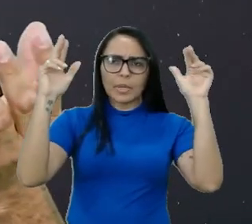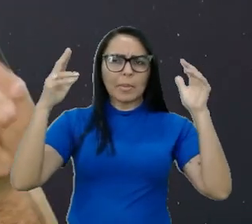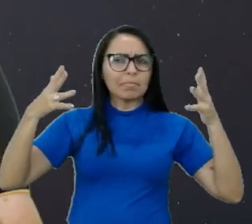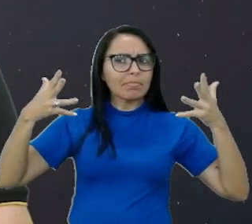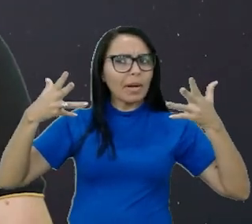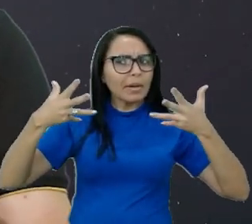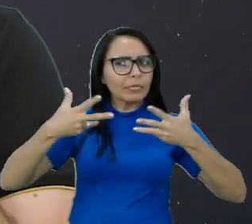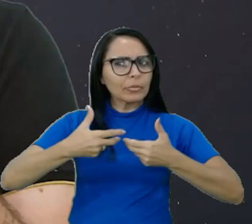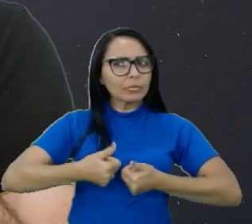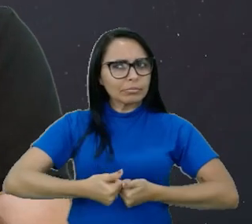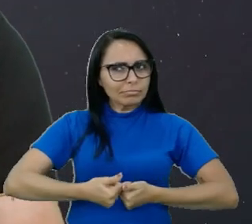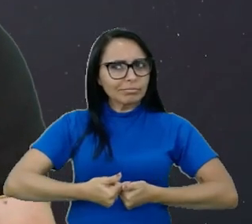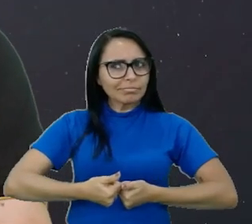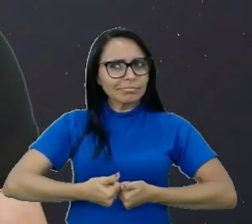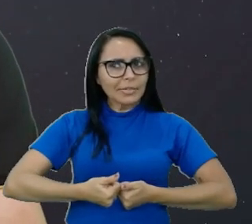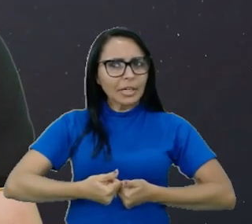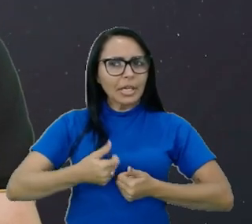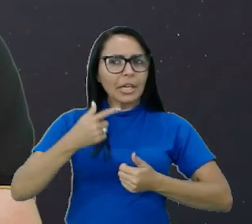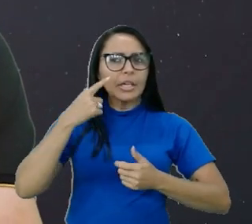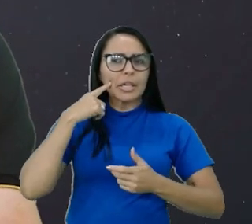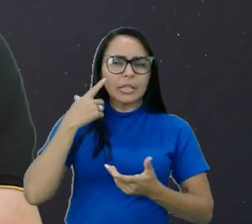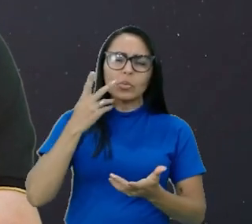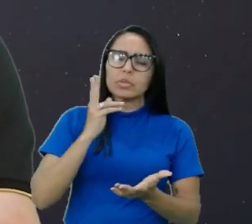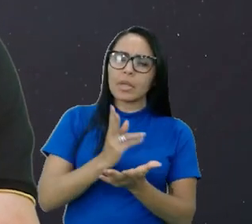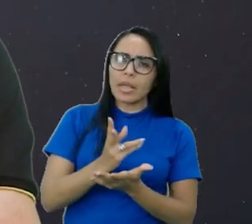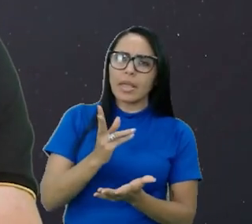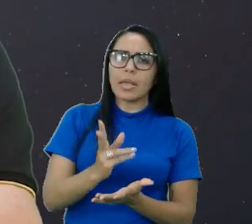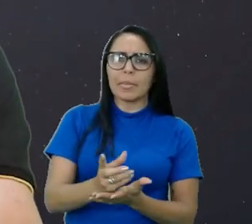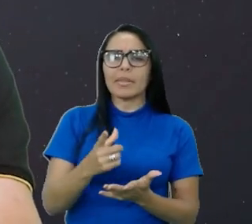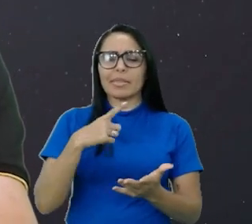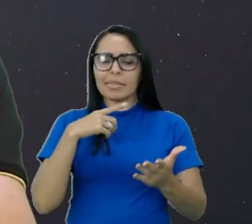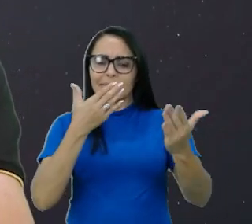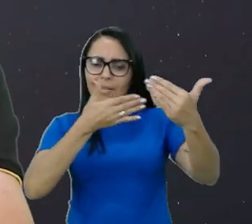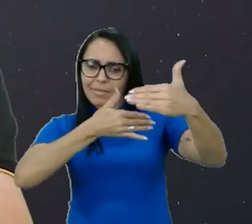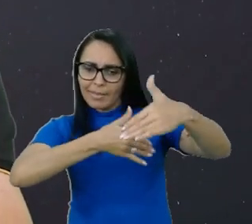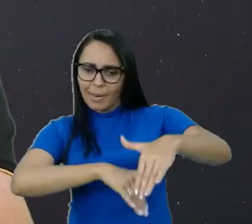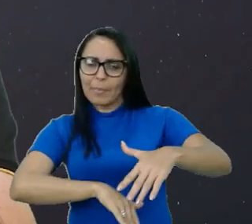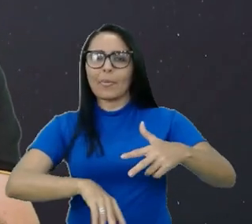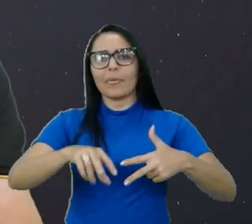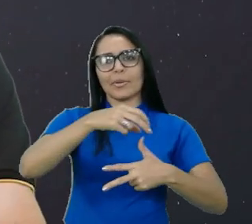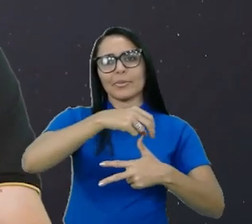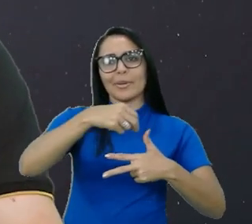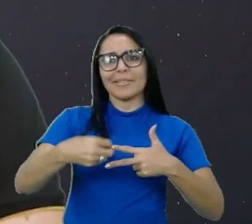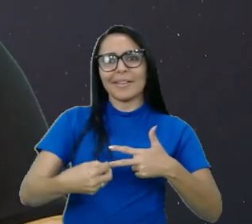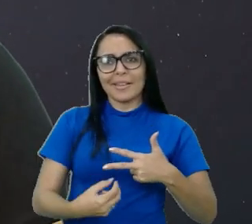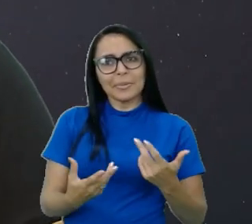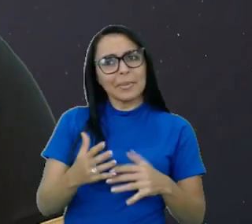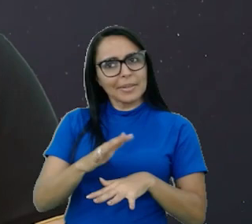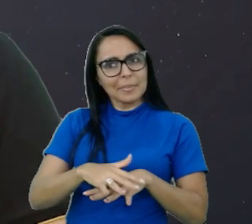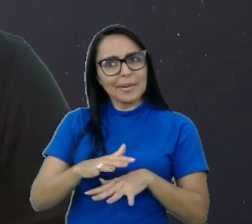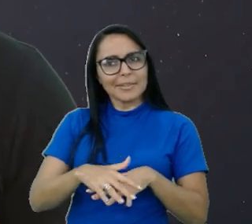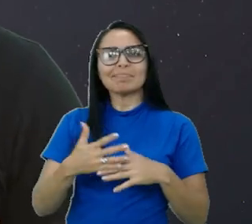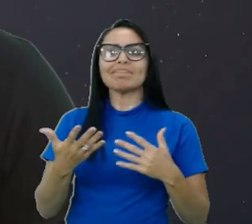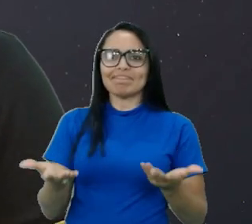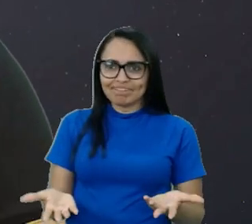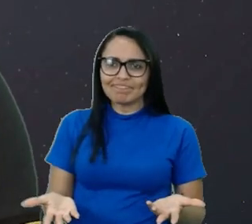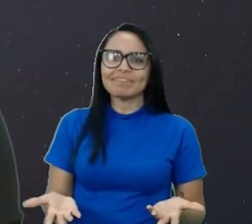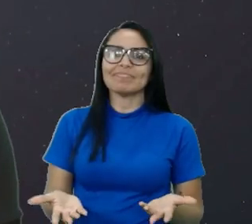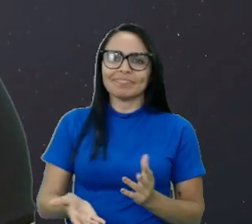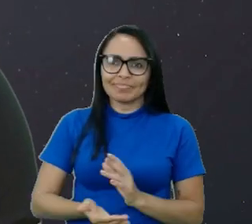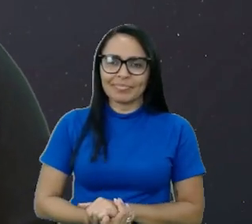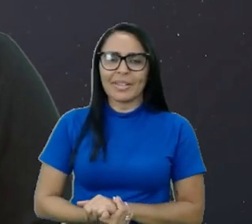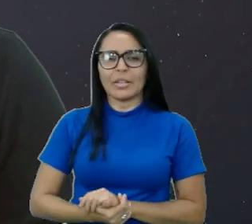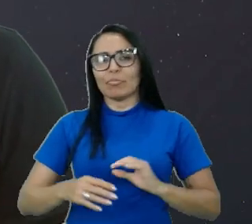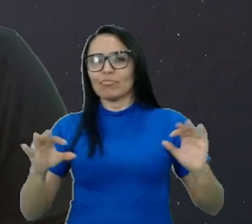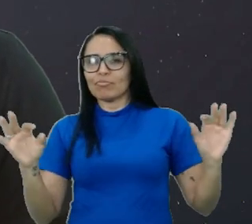maravilhoso? Todo ano caem questões com esse tema na prova de matemática. Pois é, show